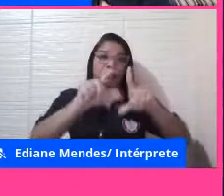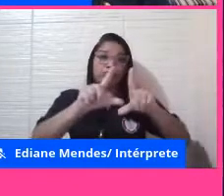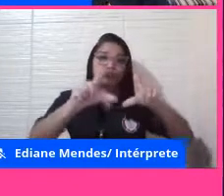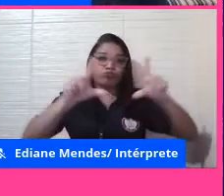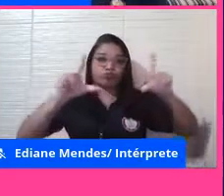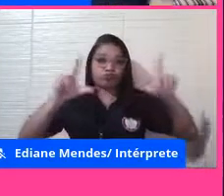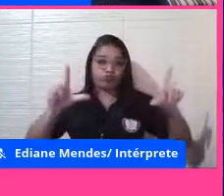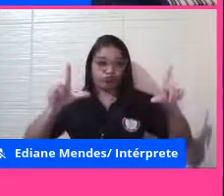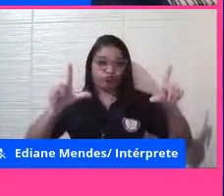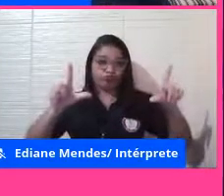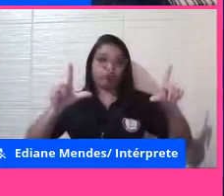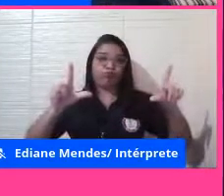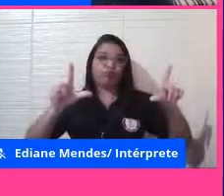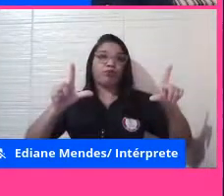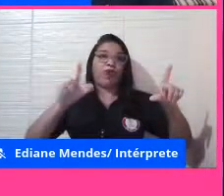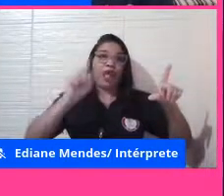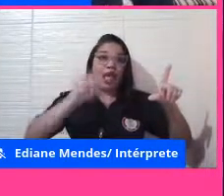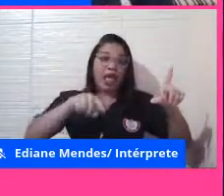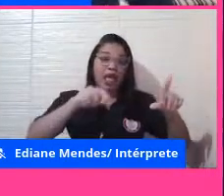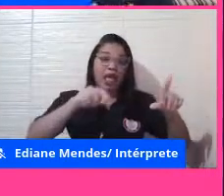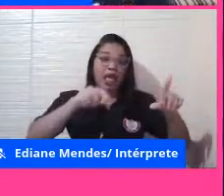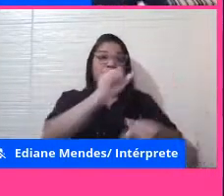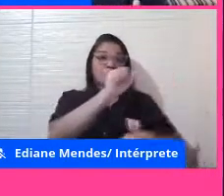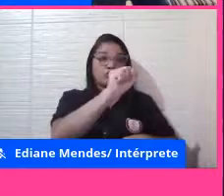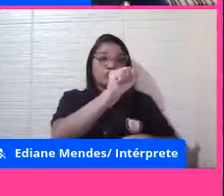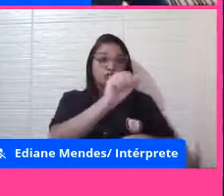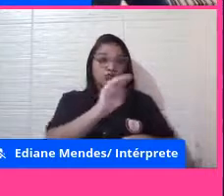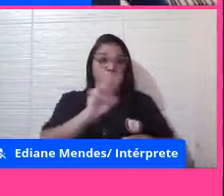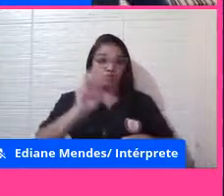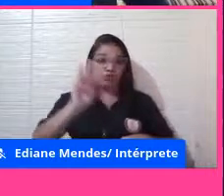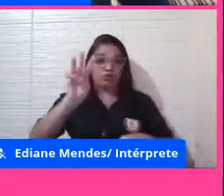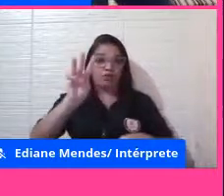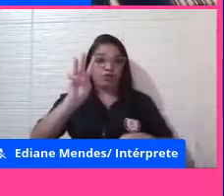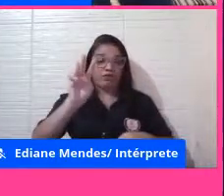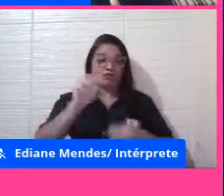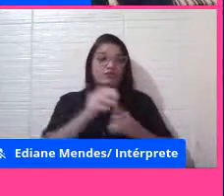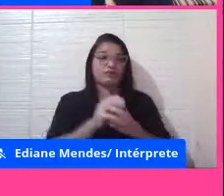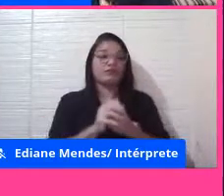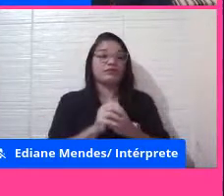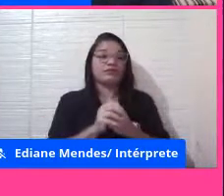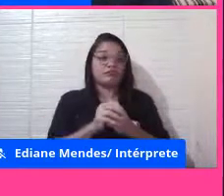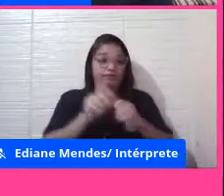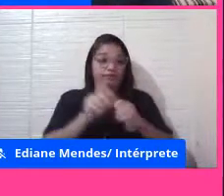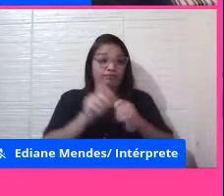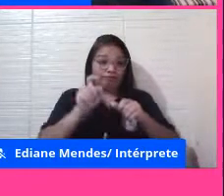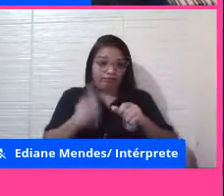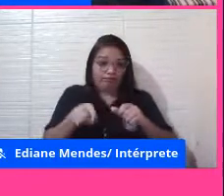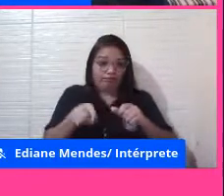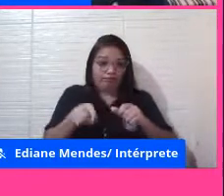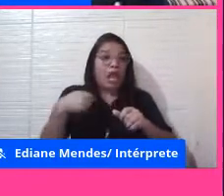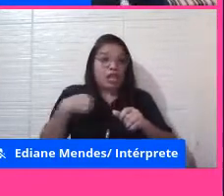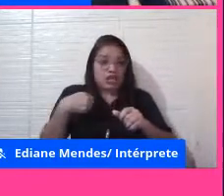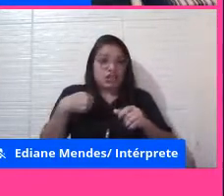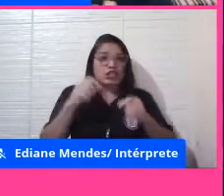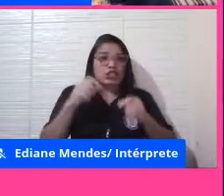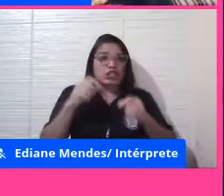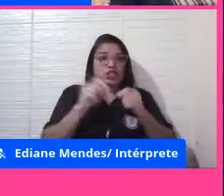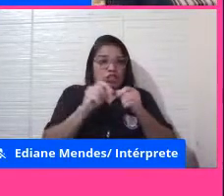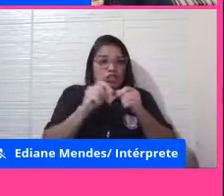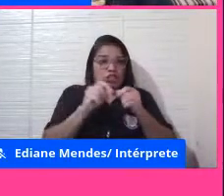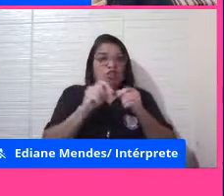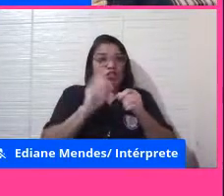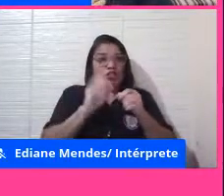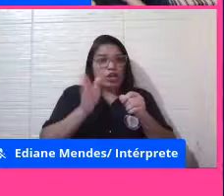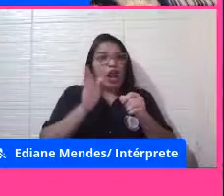Eu não tive problema de fazer login, né? Assim que eu cliquei no software, ele já foi abrindo direto, já está